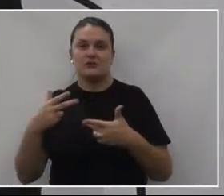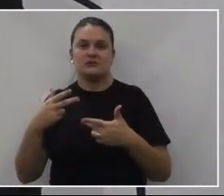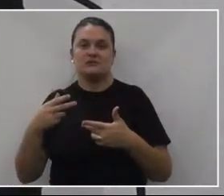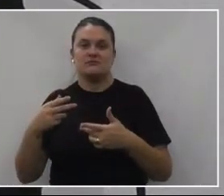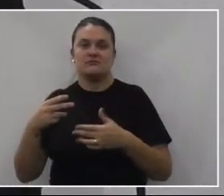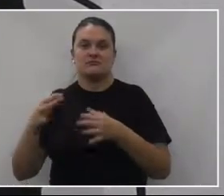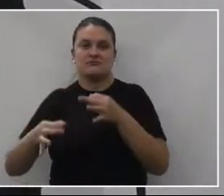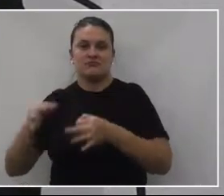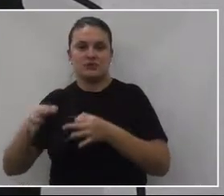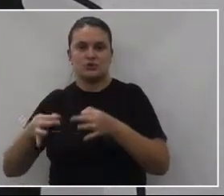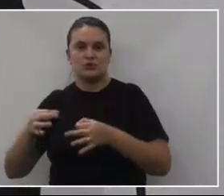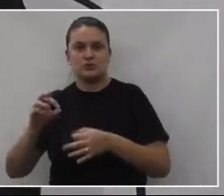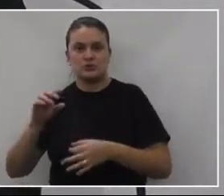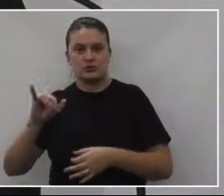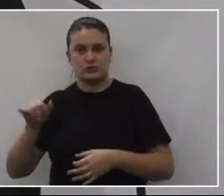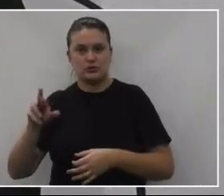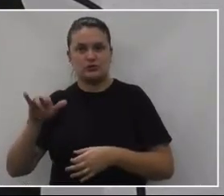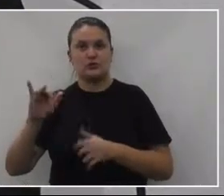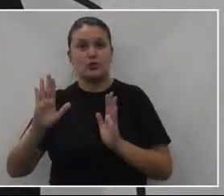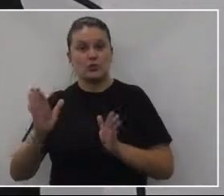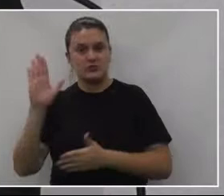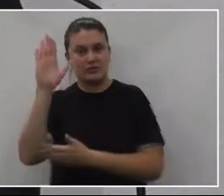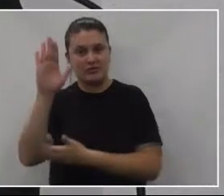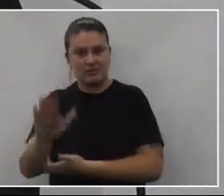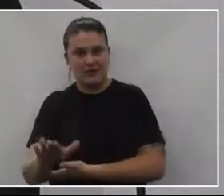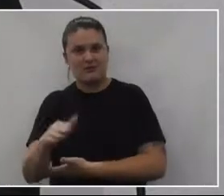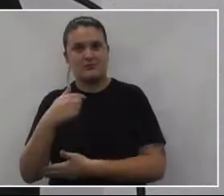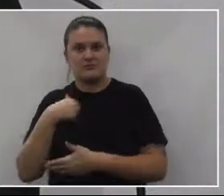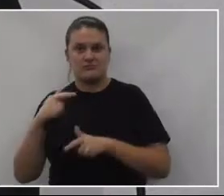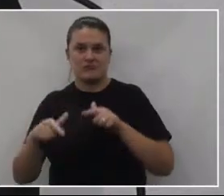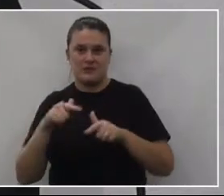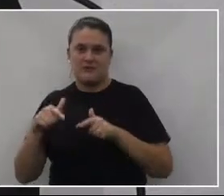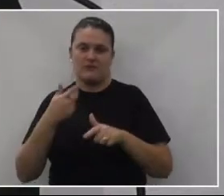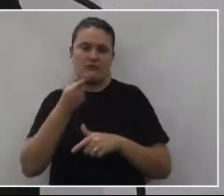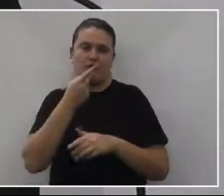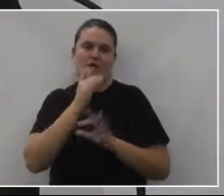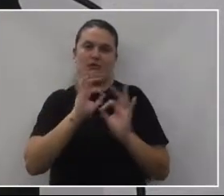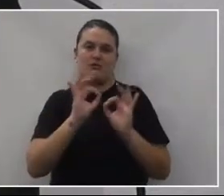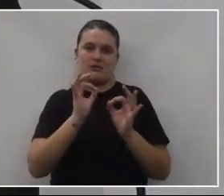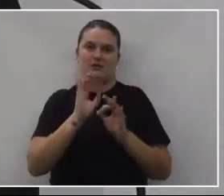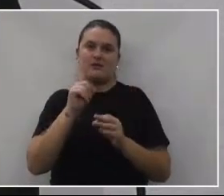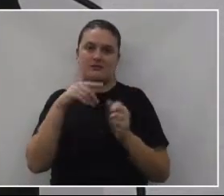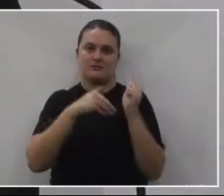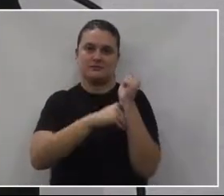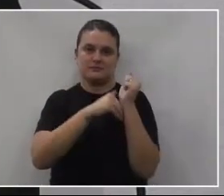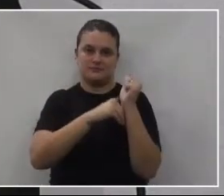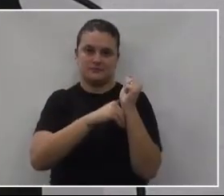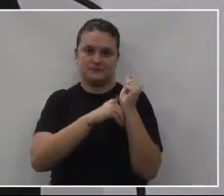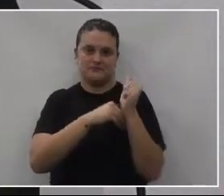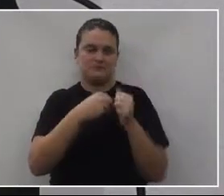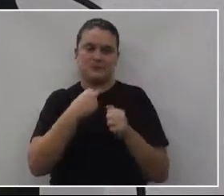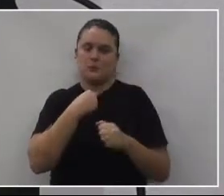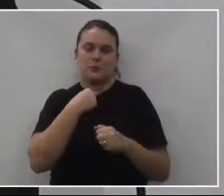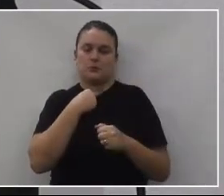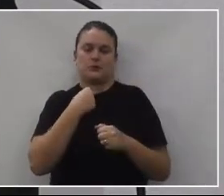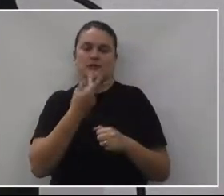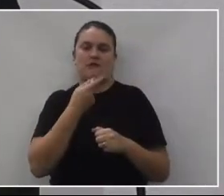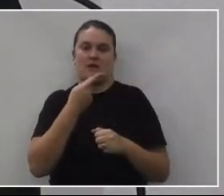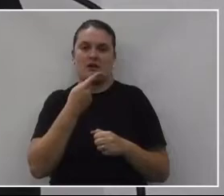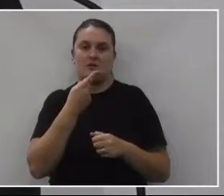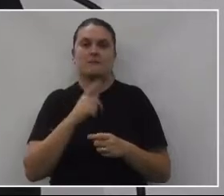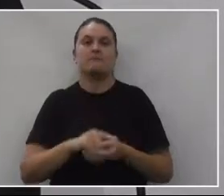judiciário. Hoje pela tarde atendi, claro que não vou quebrar o sigilo aqui, não posso e jamais o